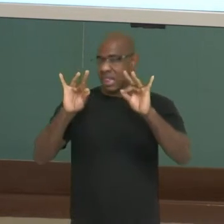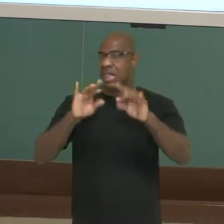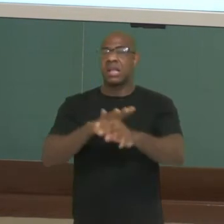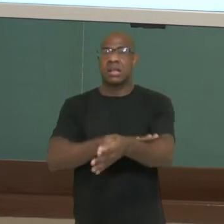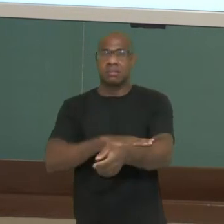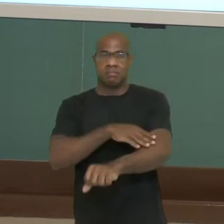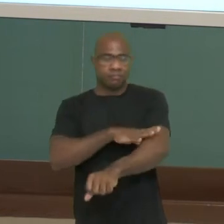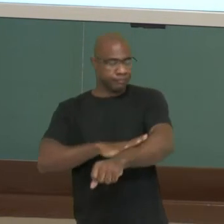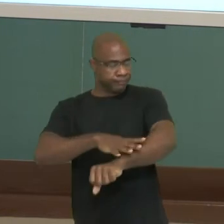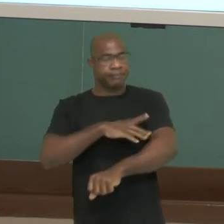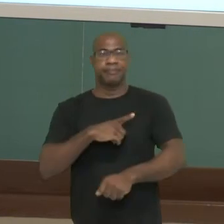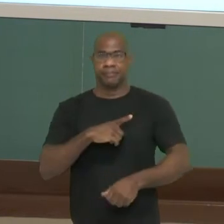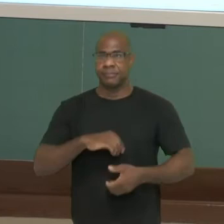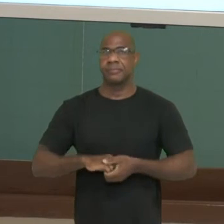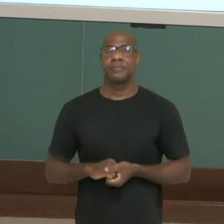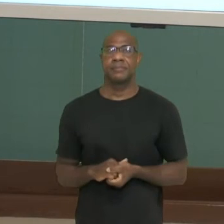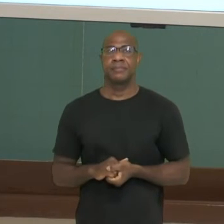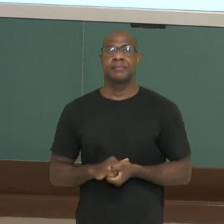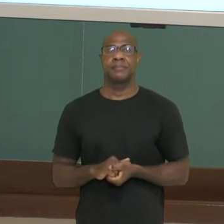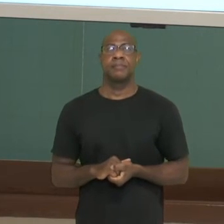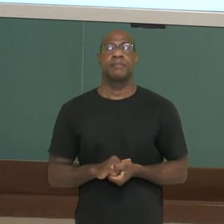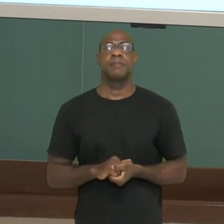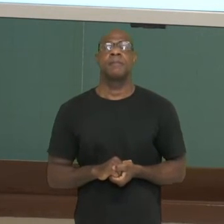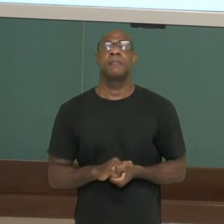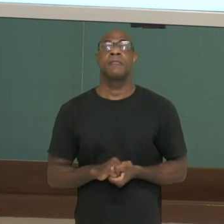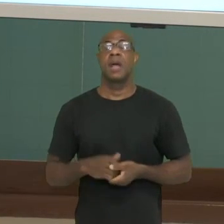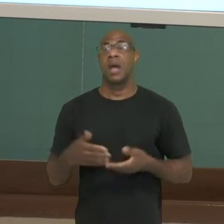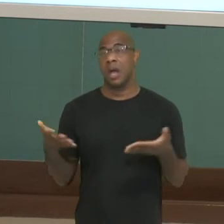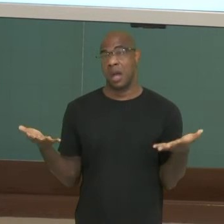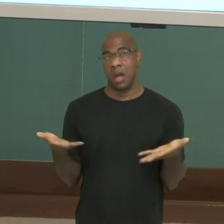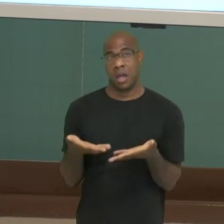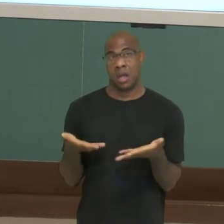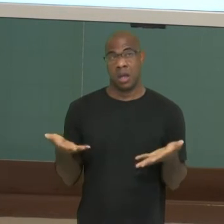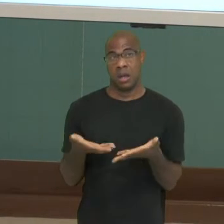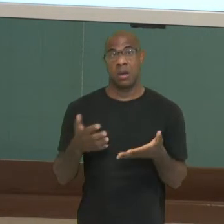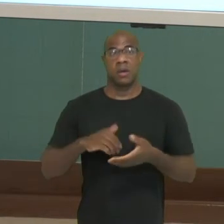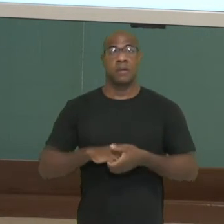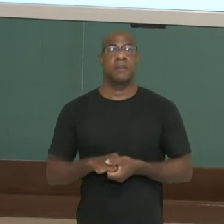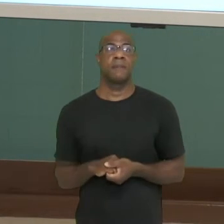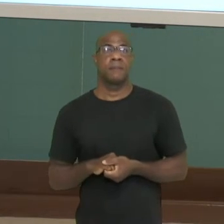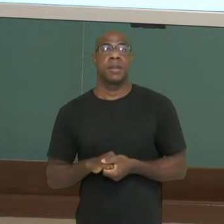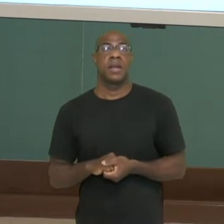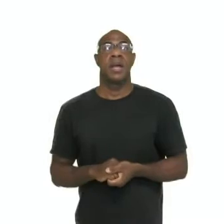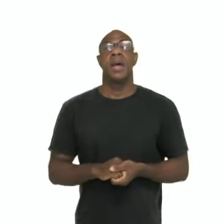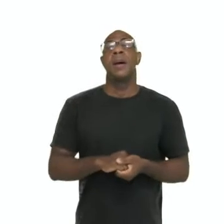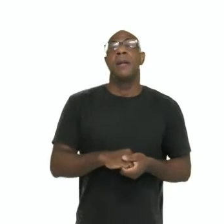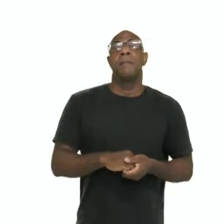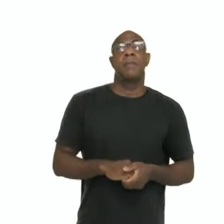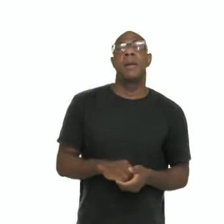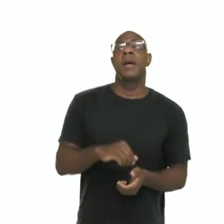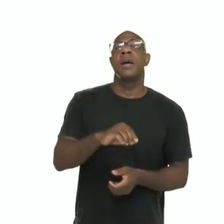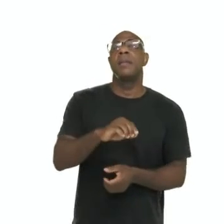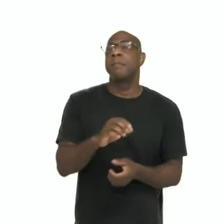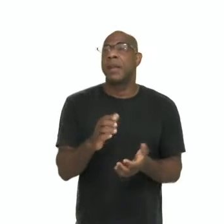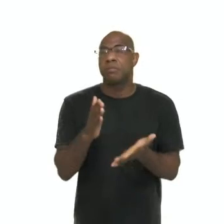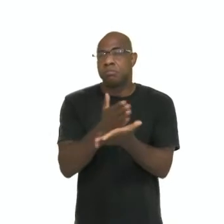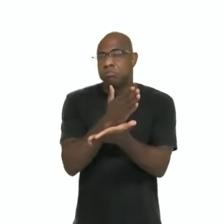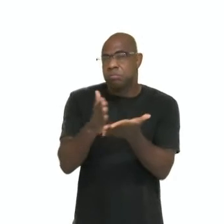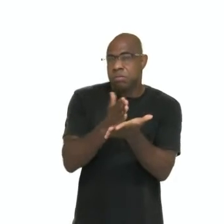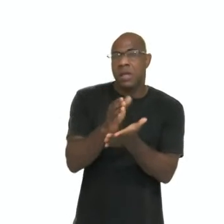tecido. Para a especiação acontecer, são necessárias